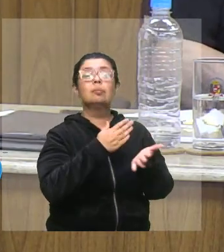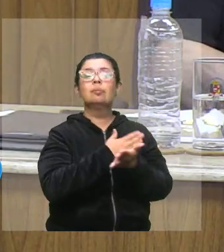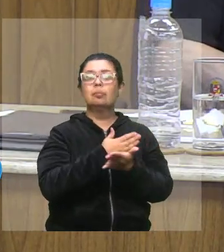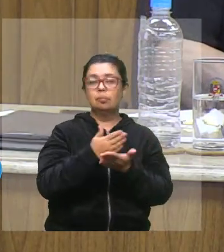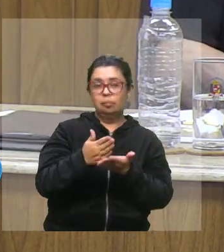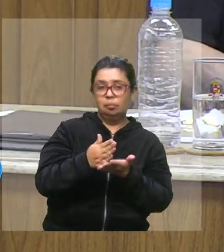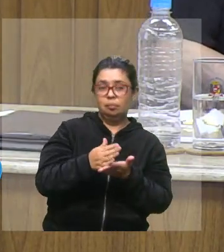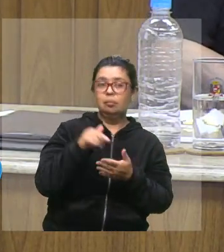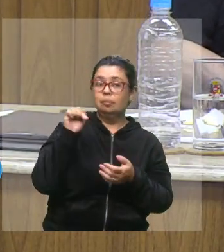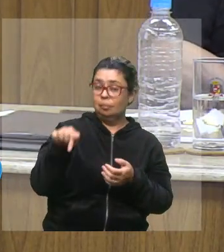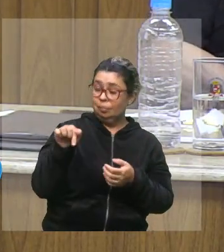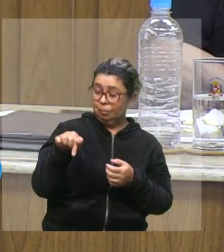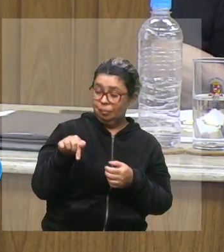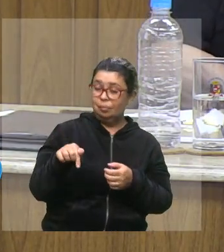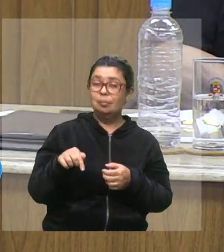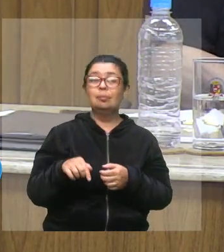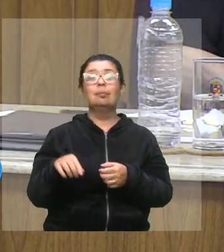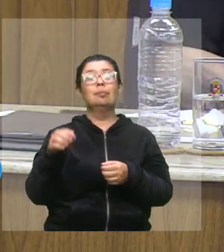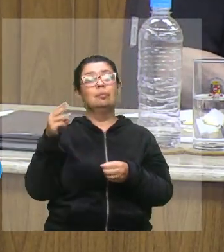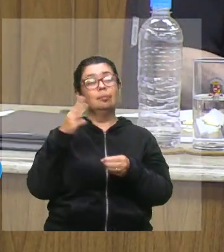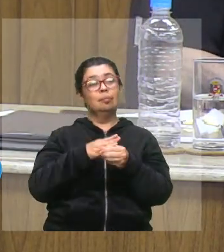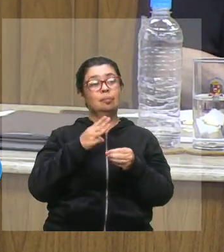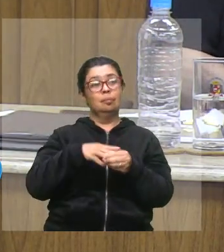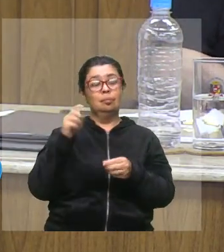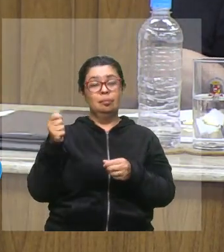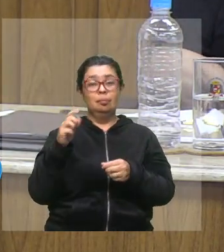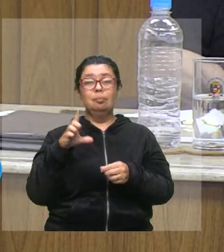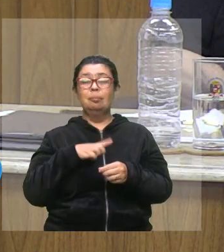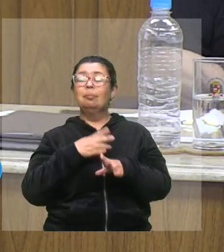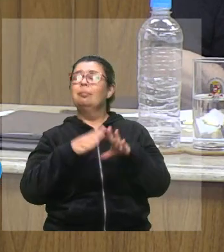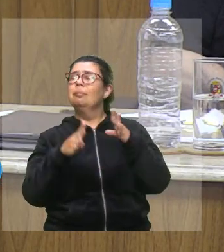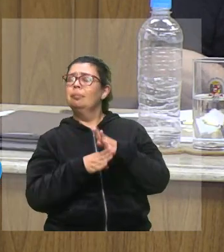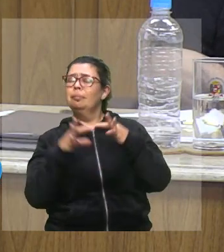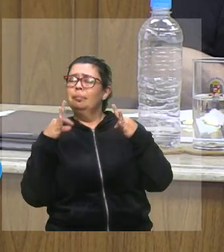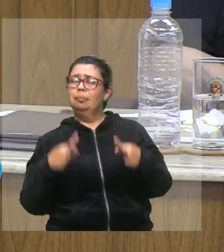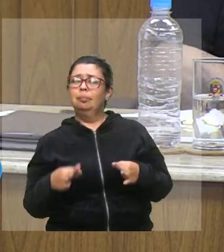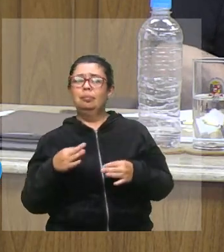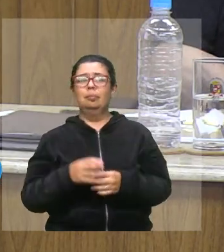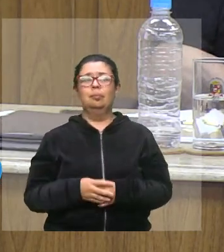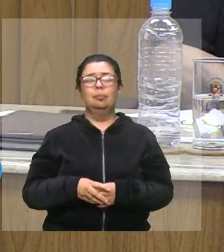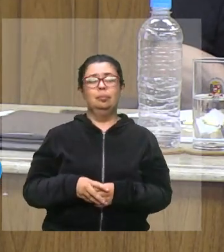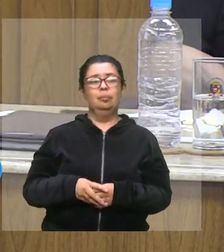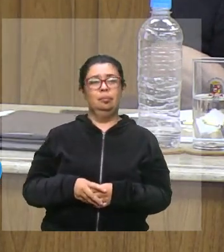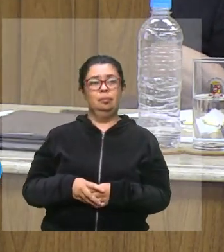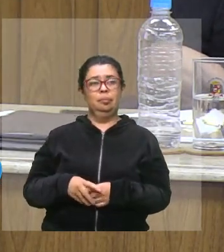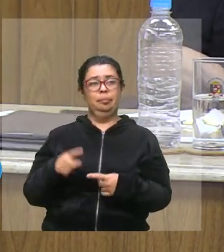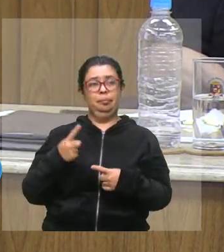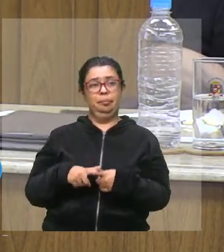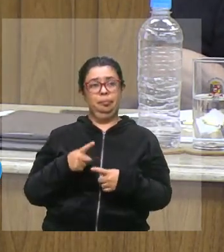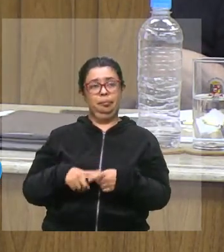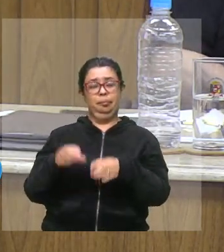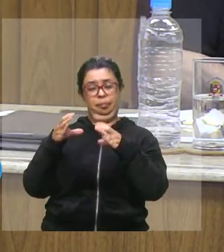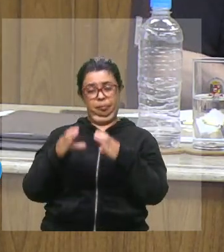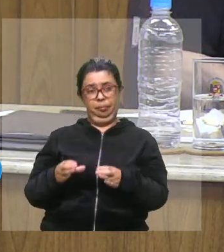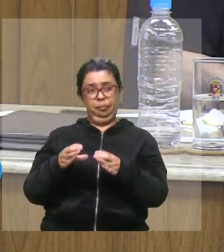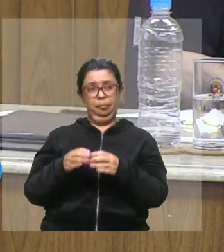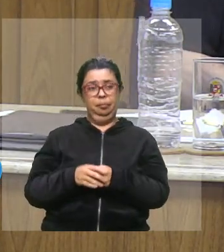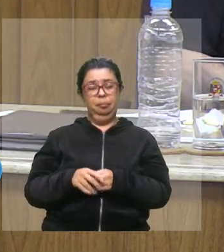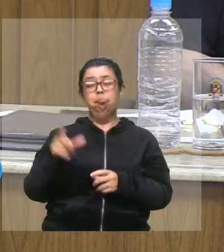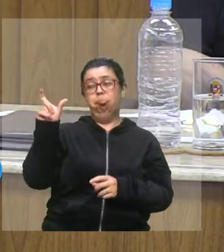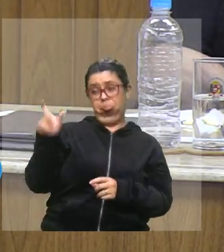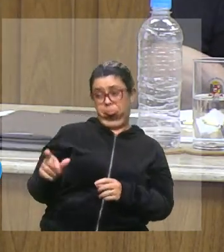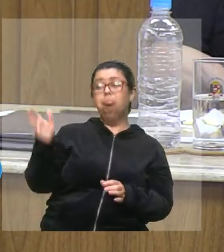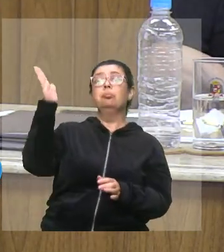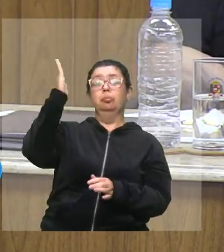nasce hoje no nosso município tem tudo para dar certo, porque nós colocamos no mesmo lugar cabeças pensantes